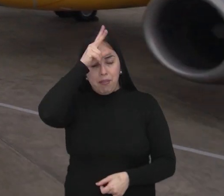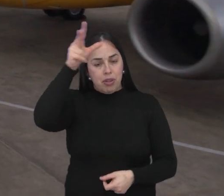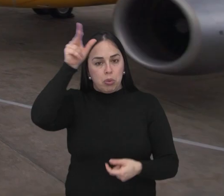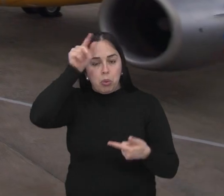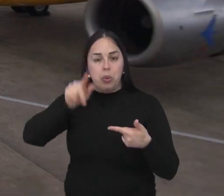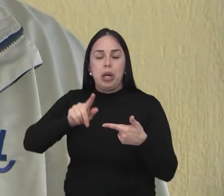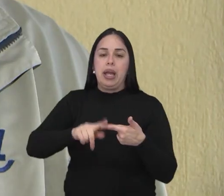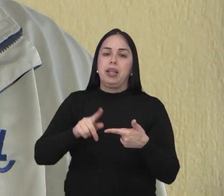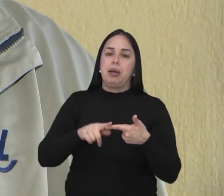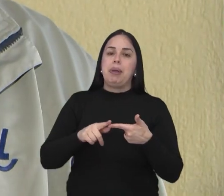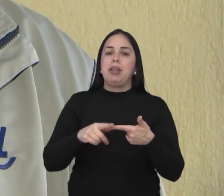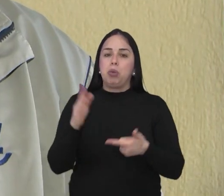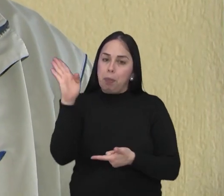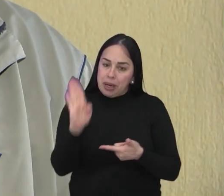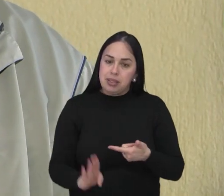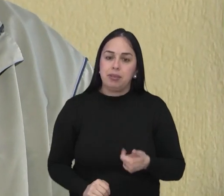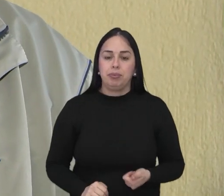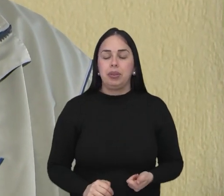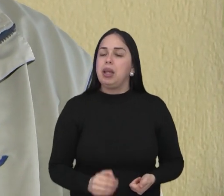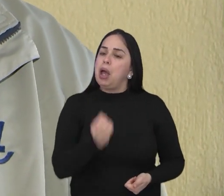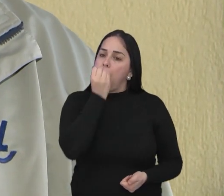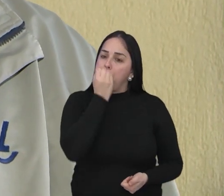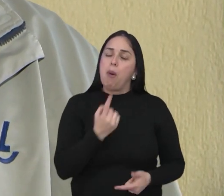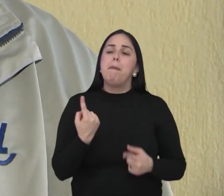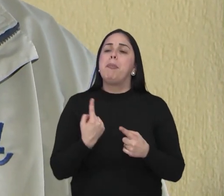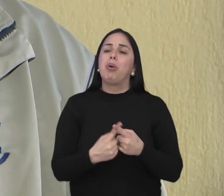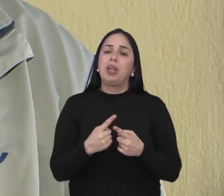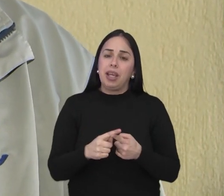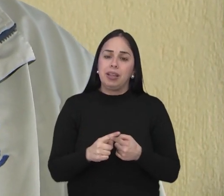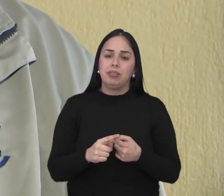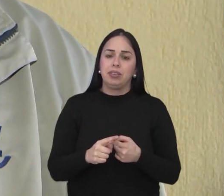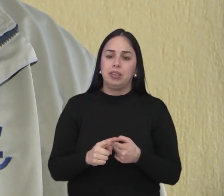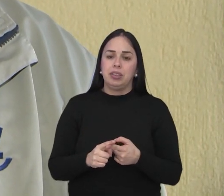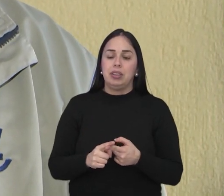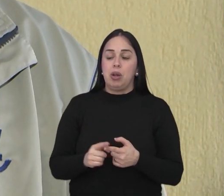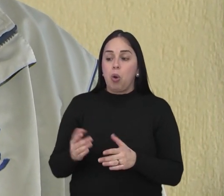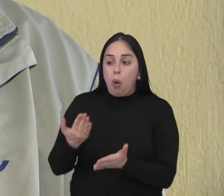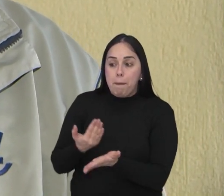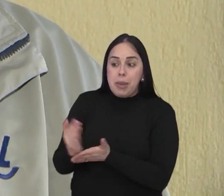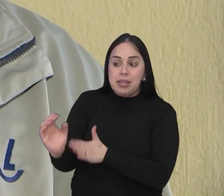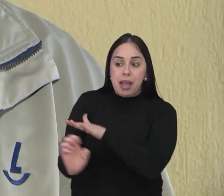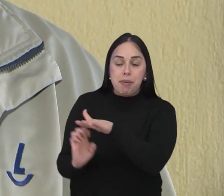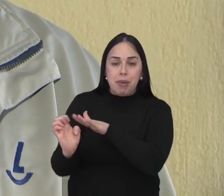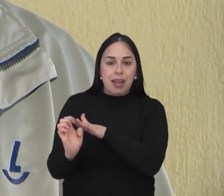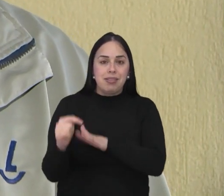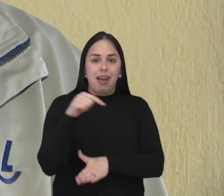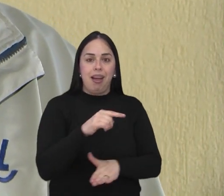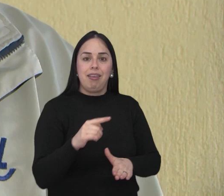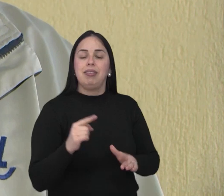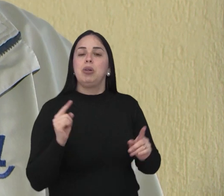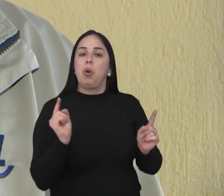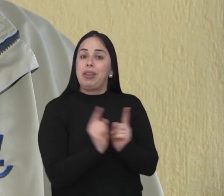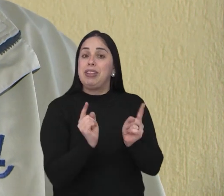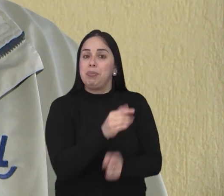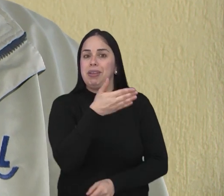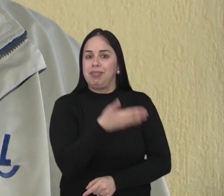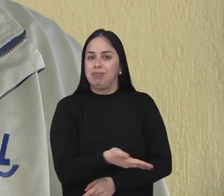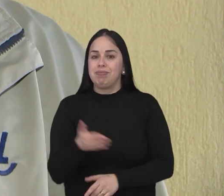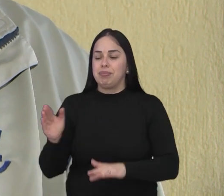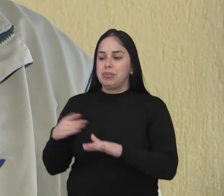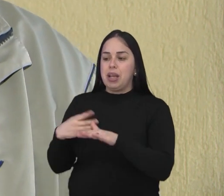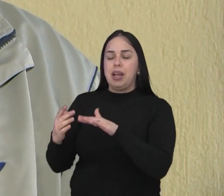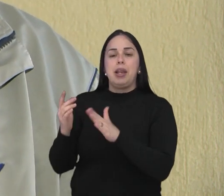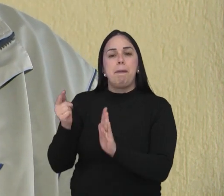e nacional. Isso aí para o município é excelente, porque iniciam-se empresas prestando serviço para a